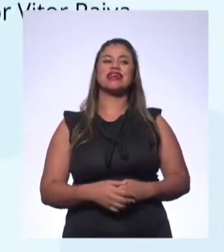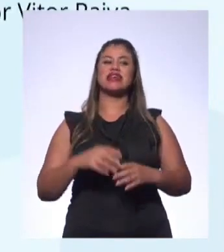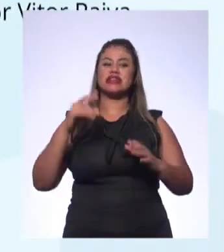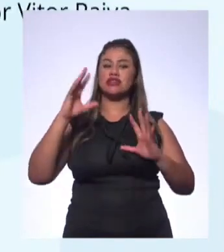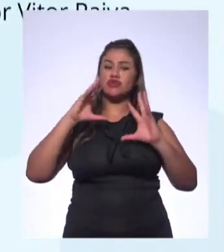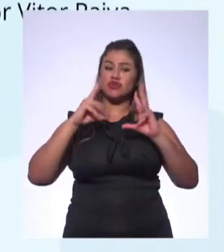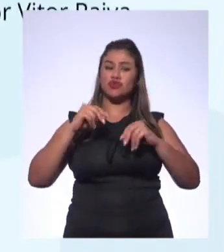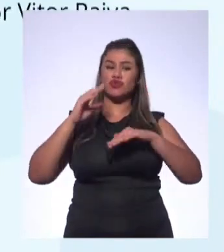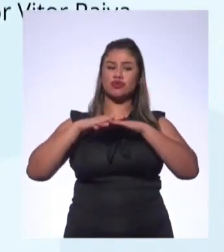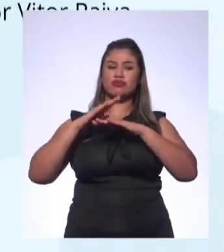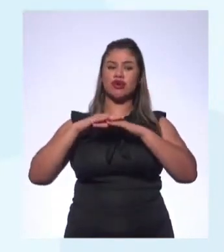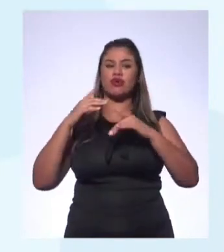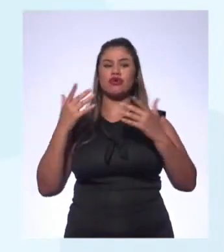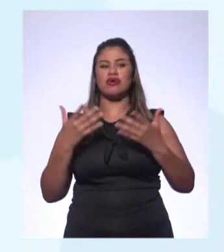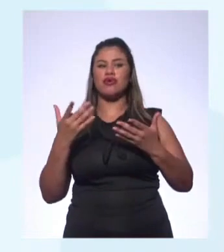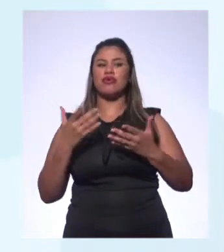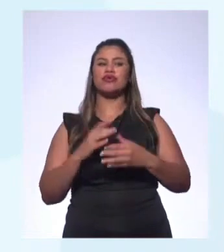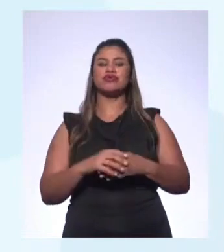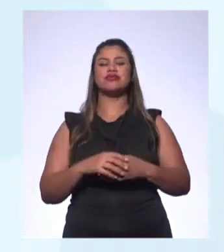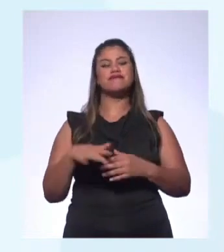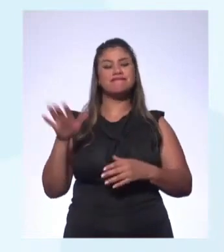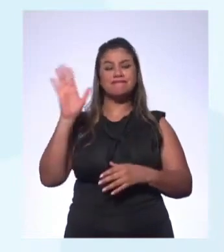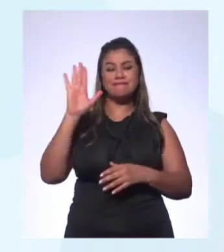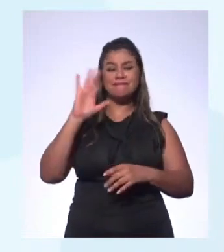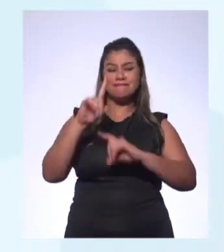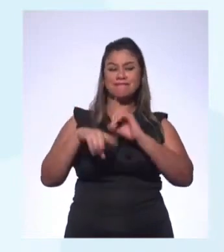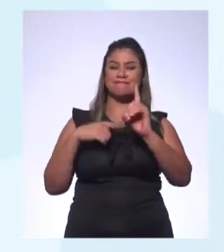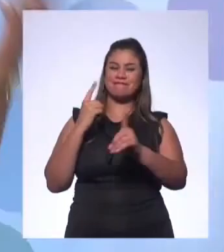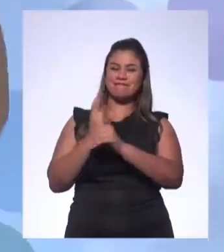nós fizemos hoje, gente. Então, é só até a